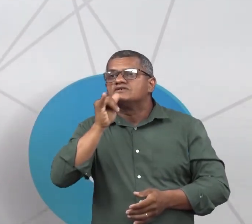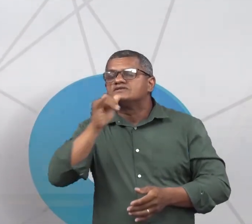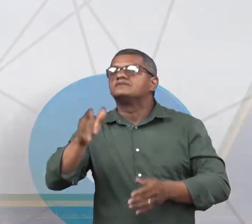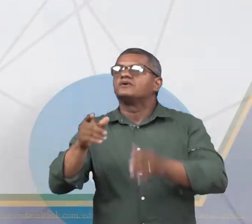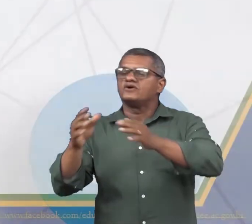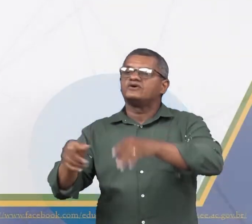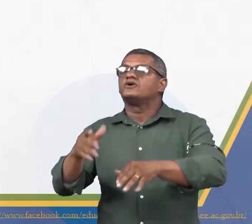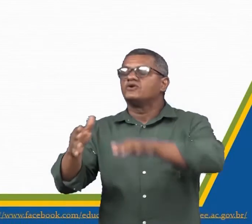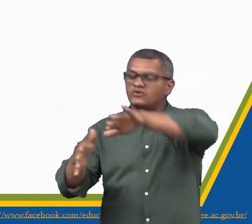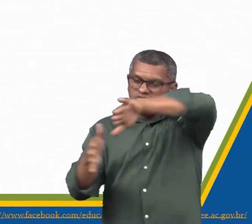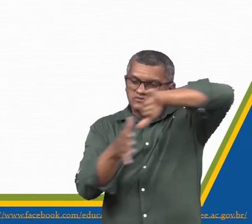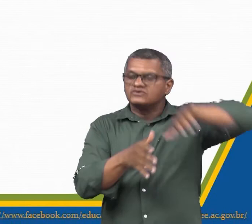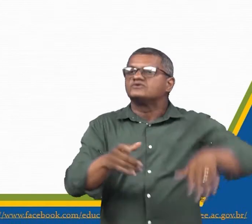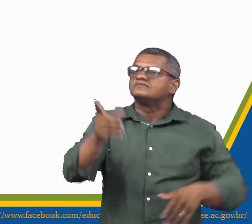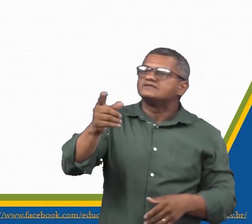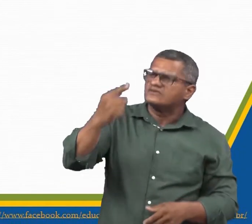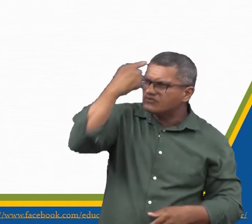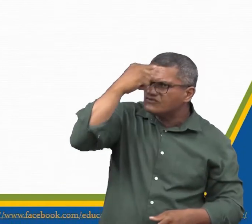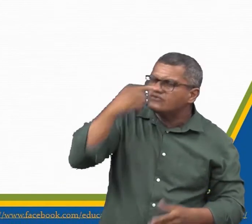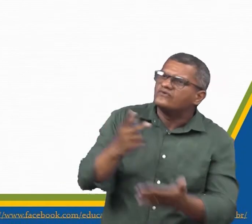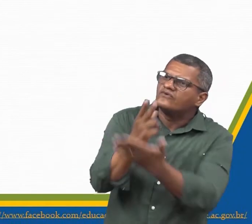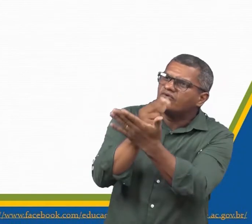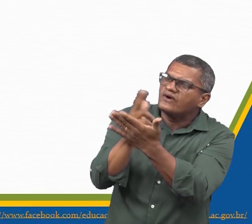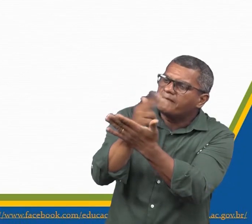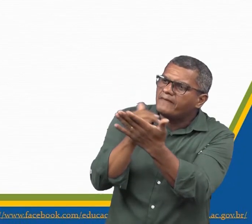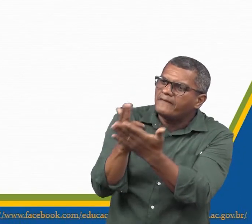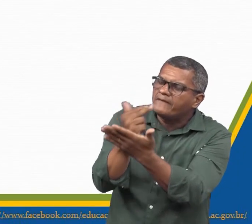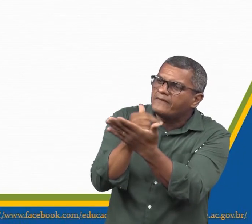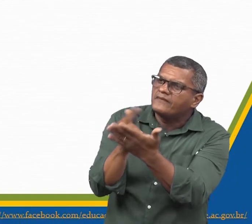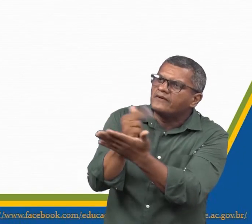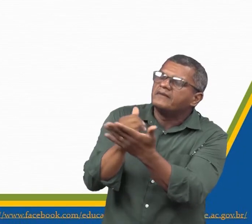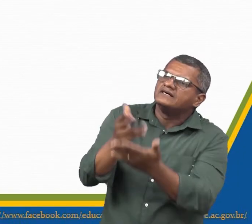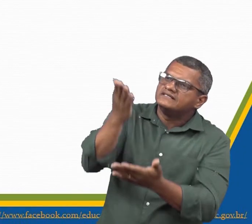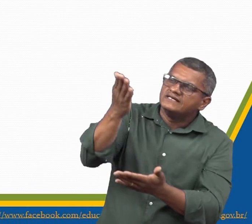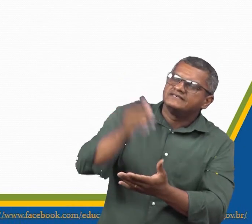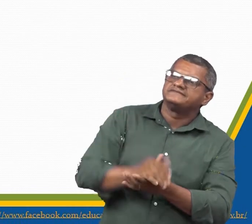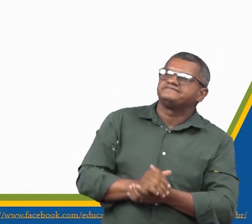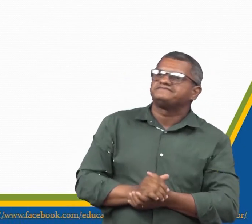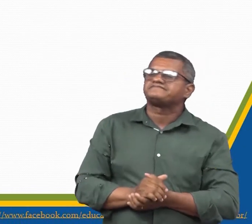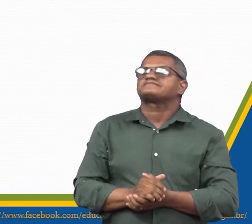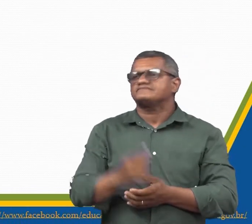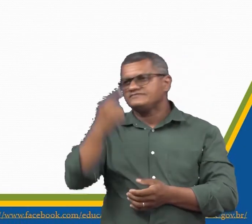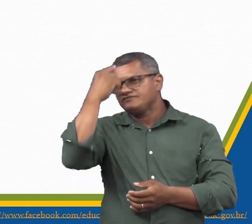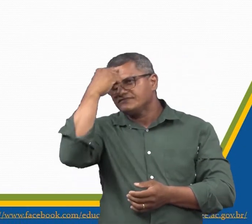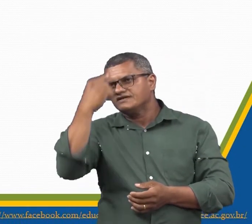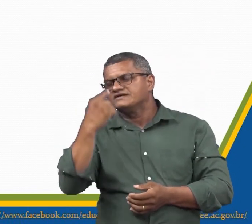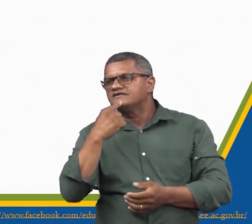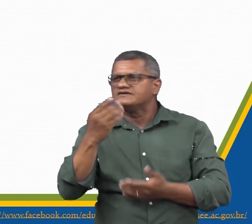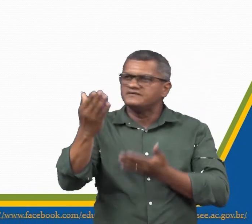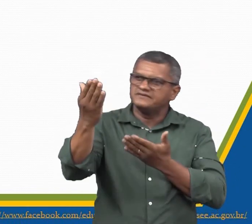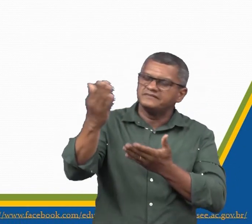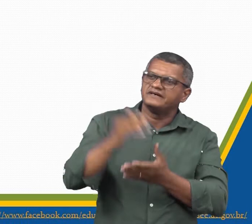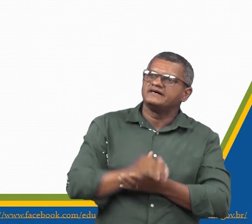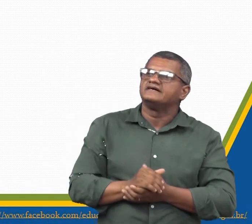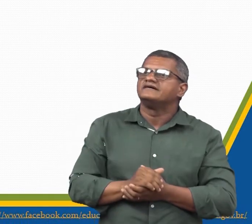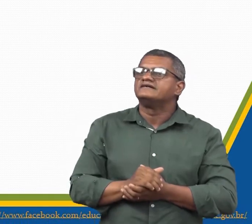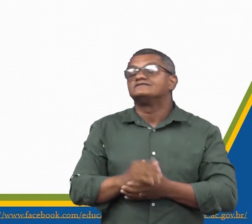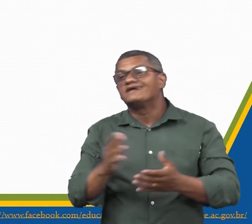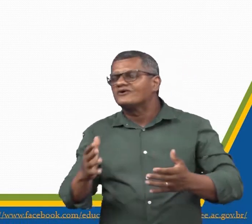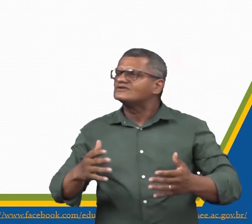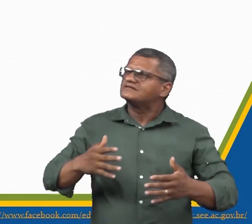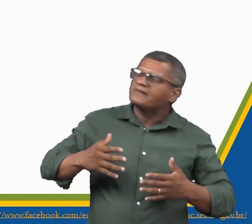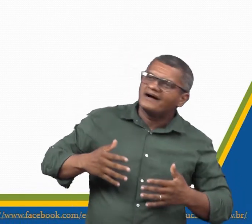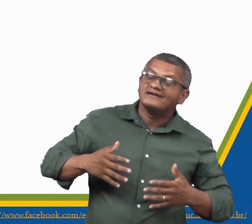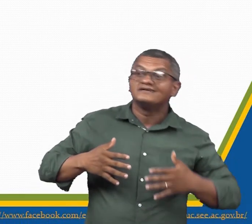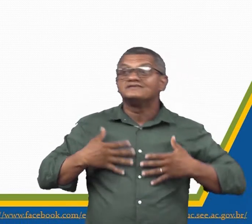Vejam só, agora eu tenho uma charge, né? Vocês podem visualizar a imagem, já é uma coisa mais animada,